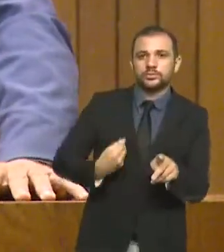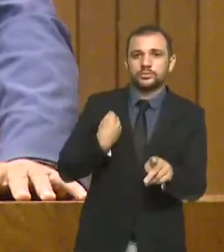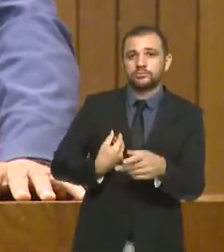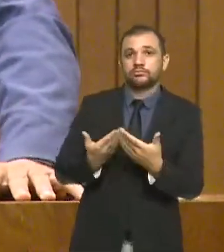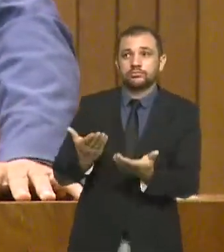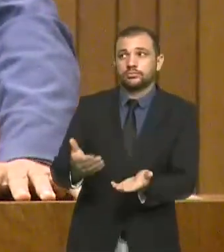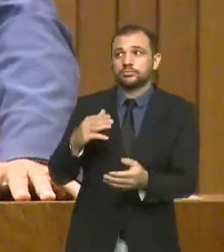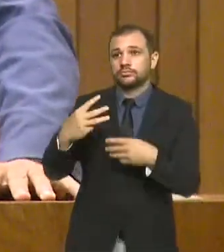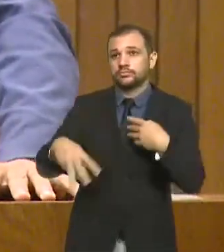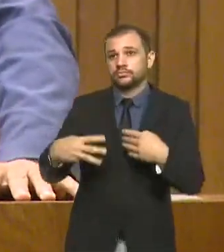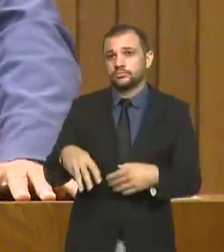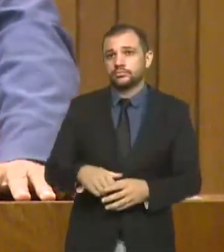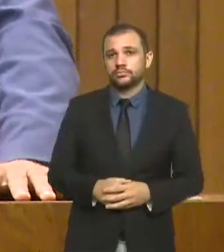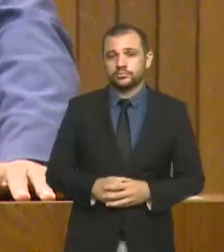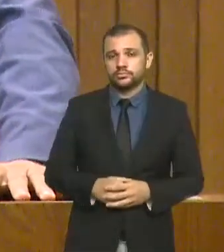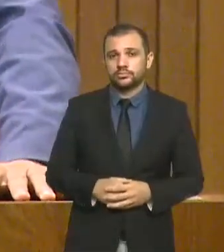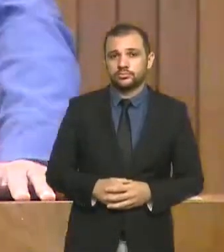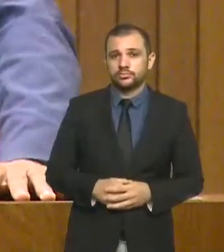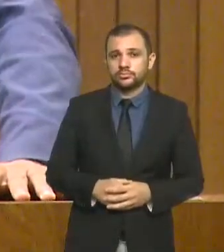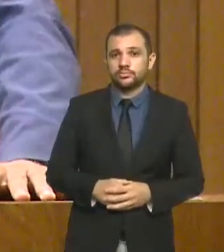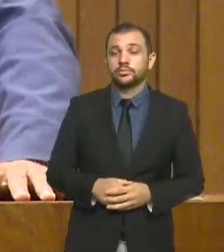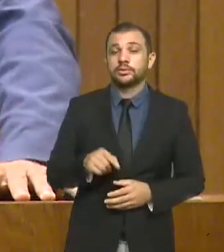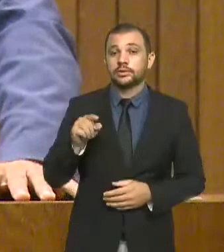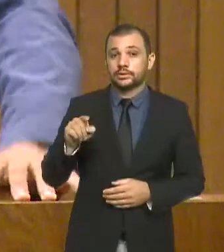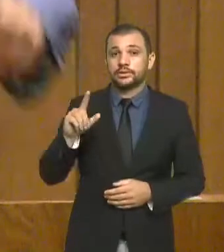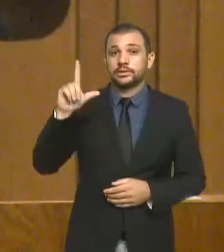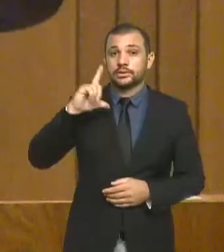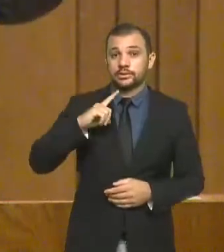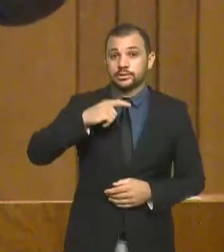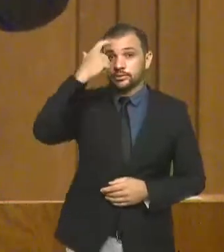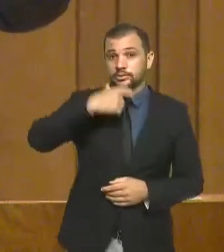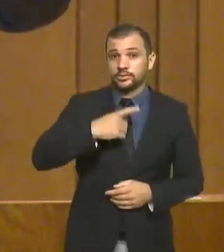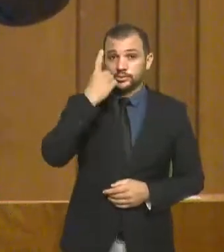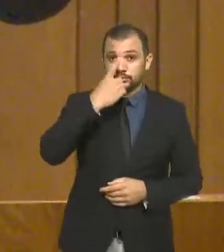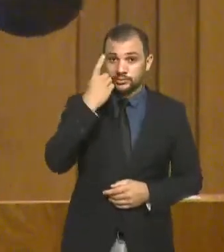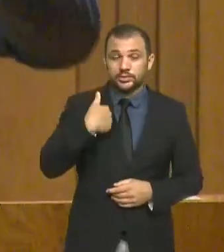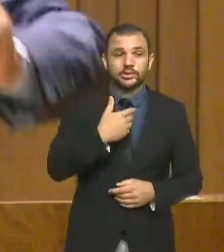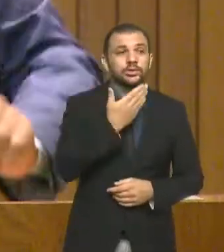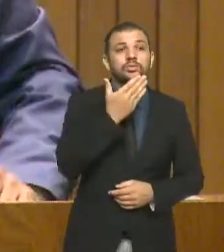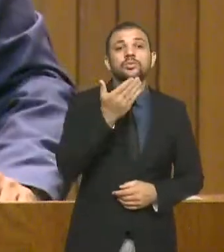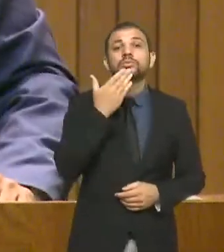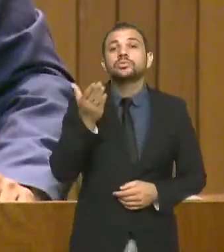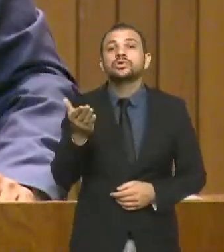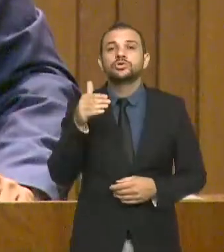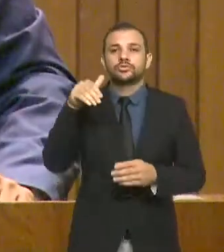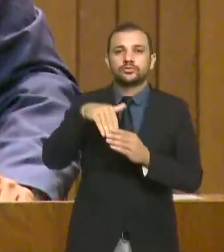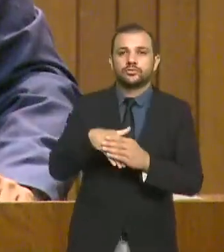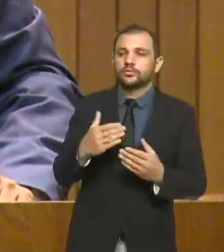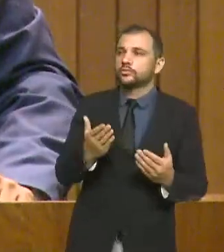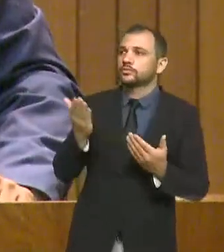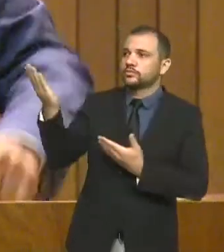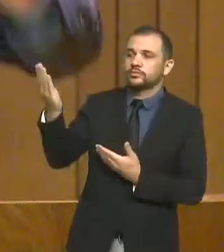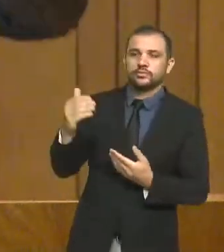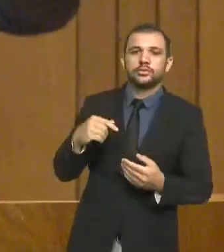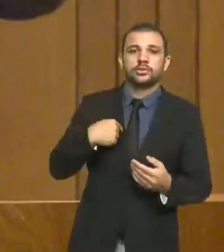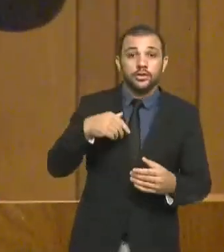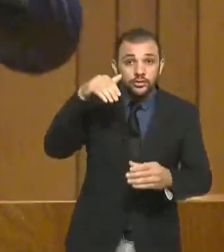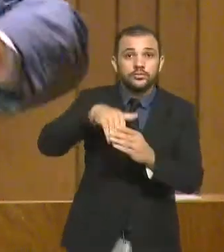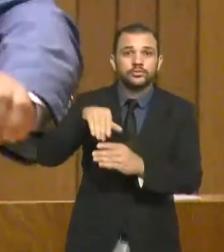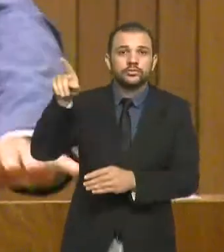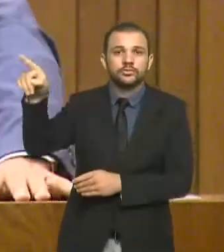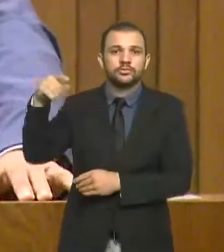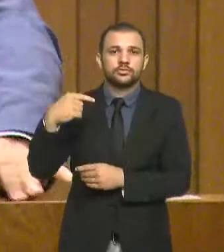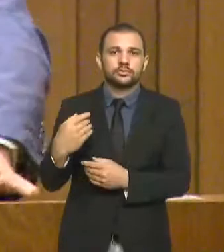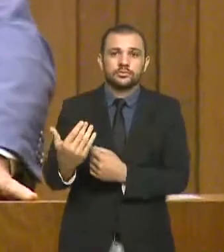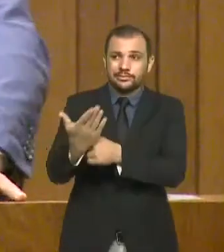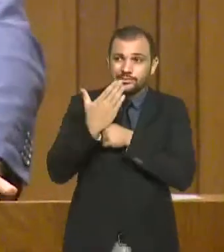isso é um deputado que pediu voto para Flávio Dino. Votou em Flávio Dino, sem pegar um litro de combustível, sem receber nada